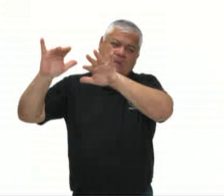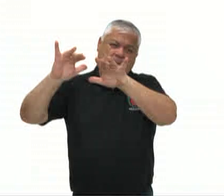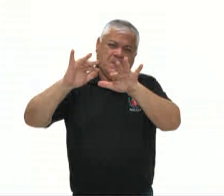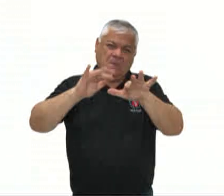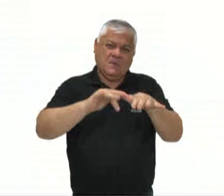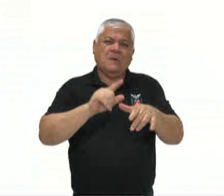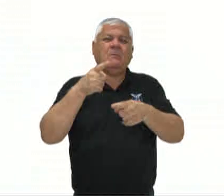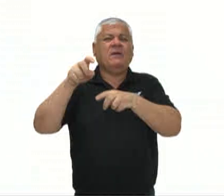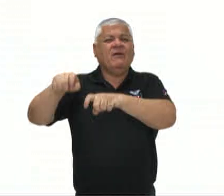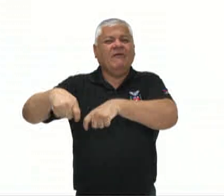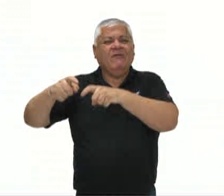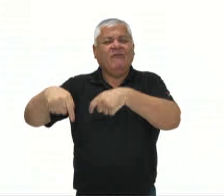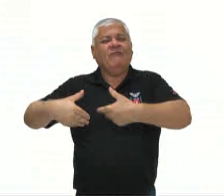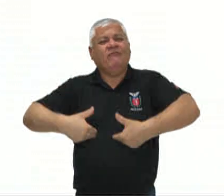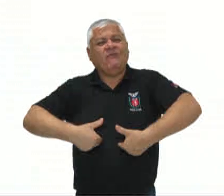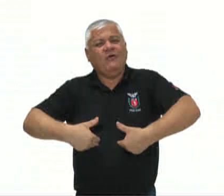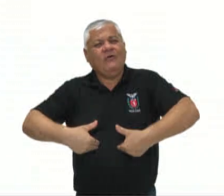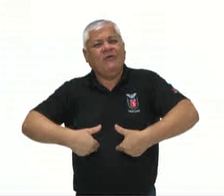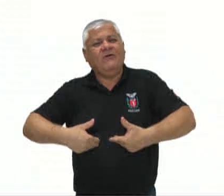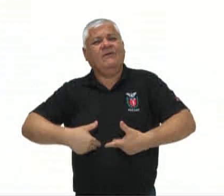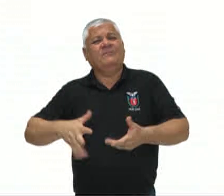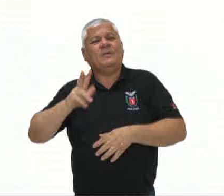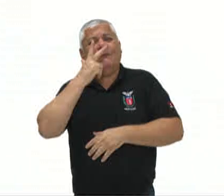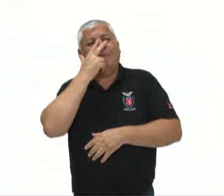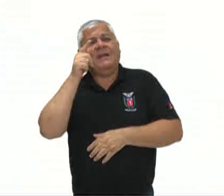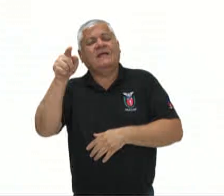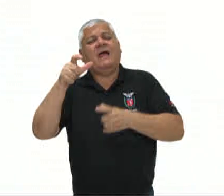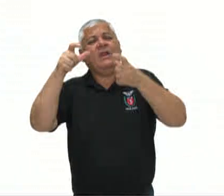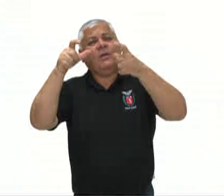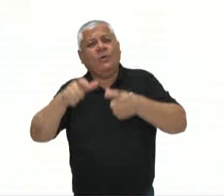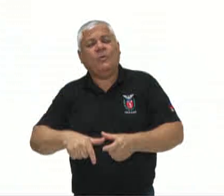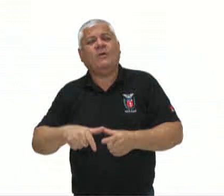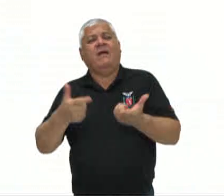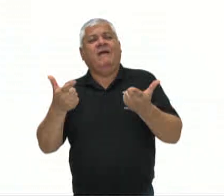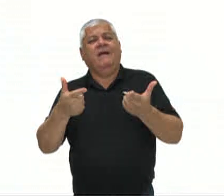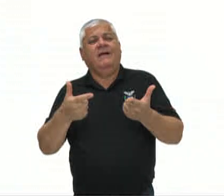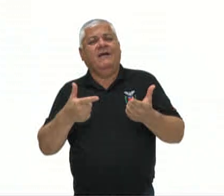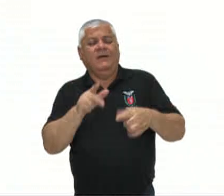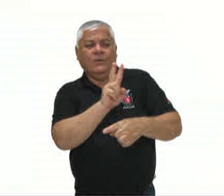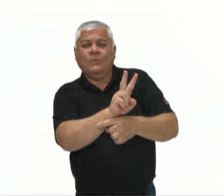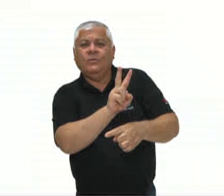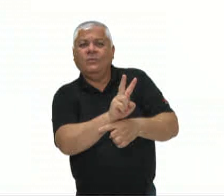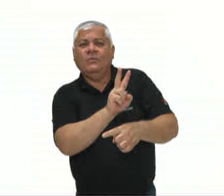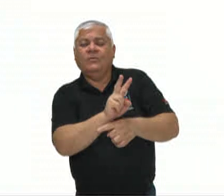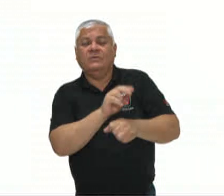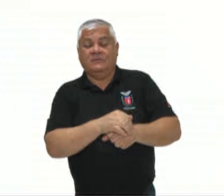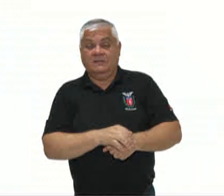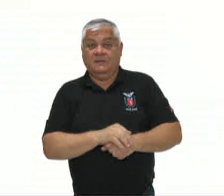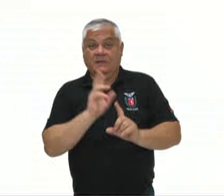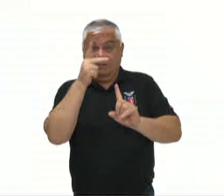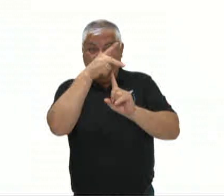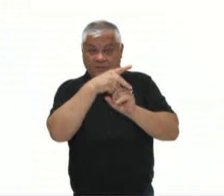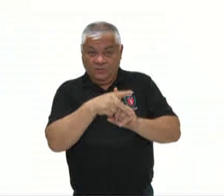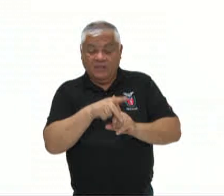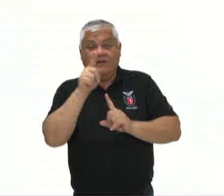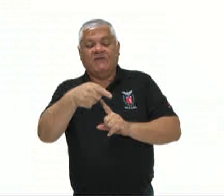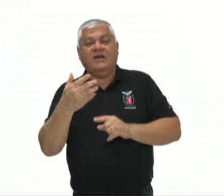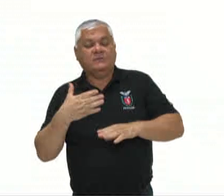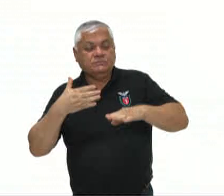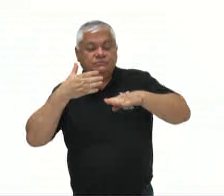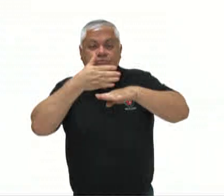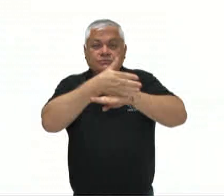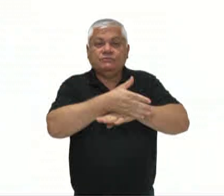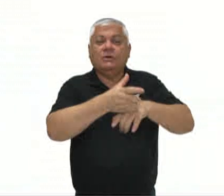na obra, criou-se um campo de concentração para os flagelados da seca. E as personagens do romance vão para esse campo,